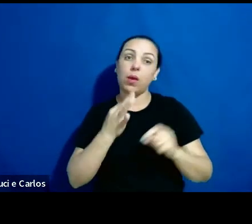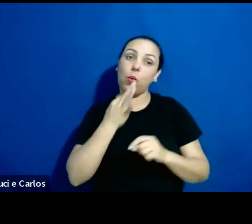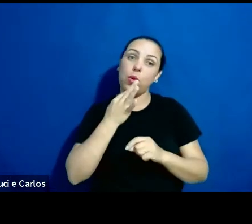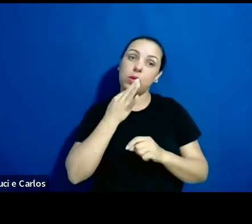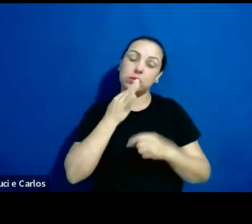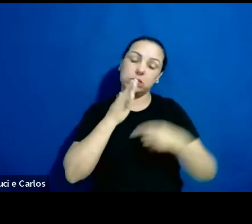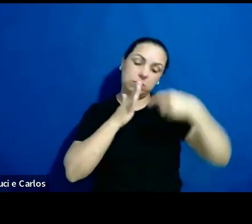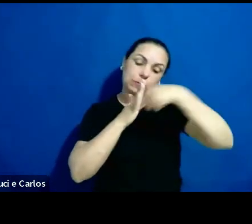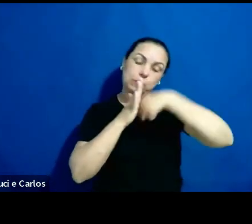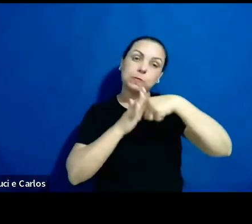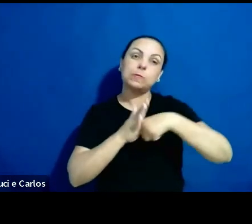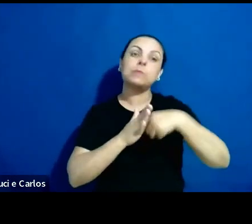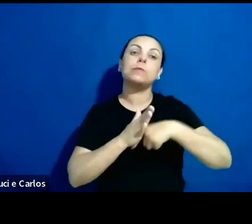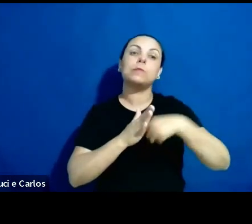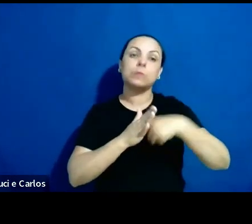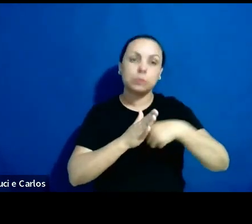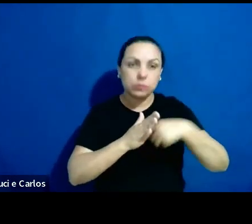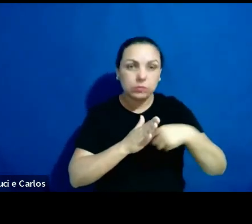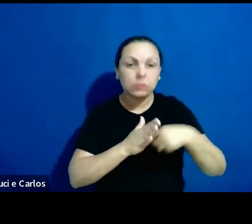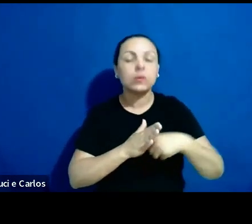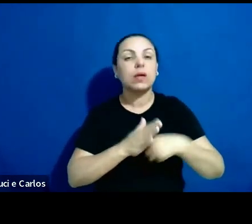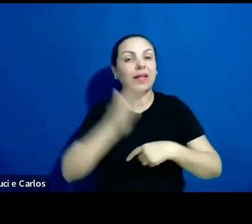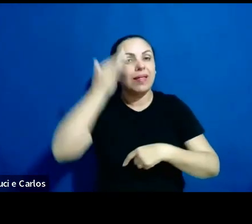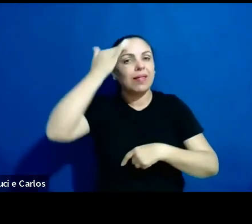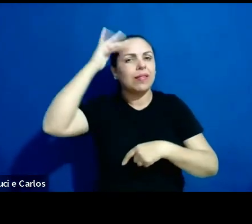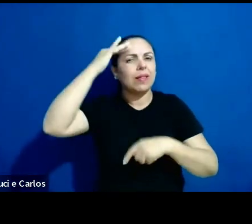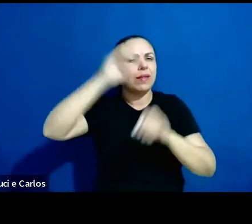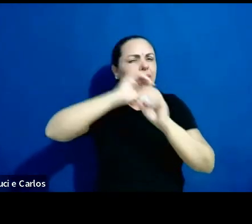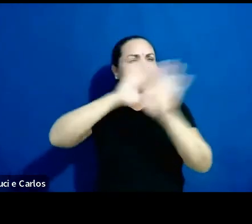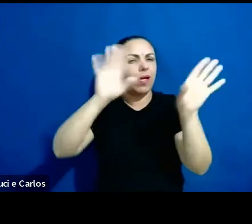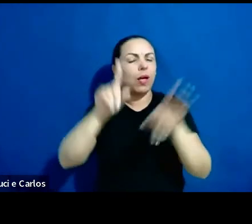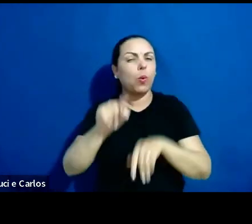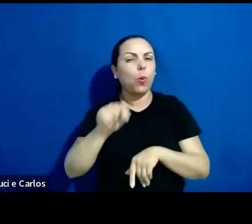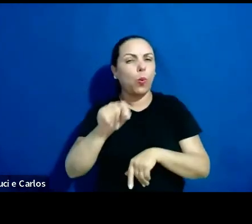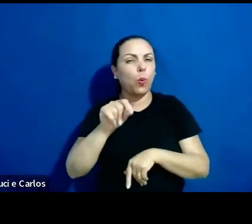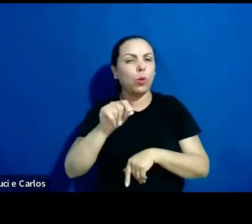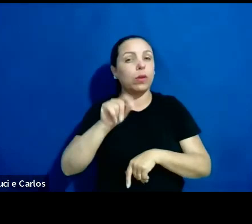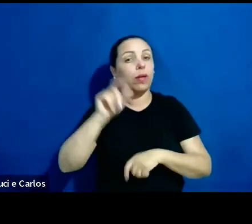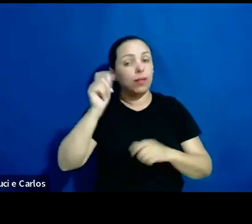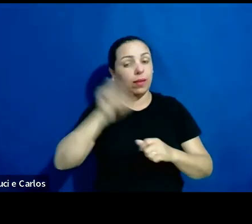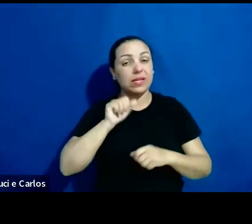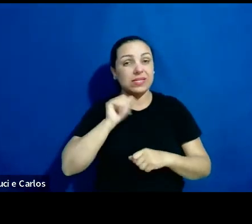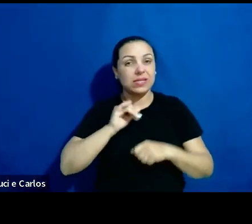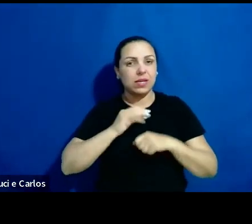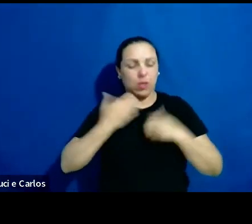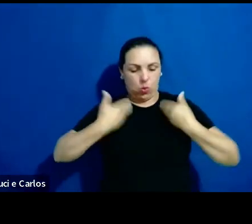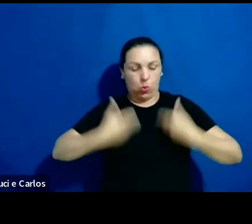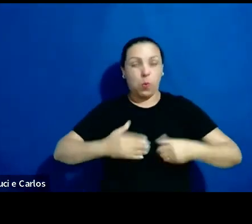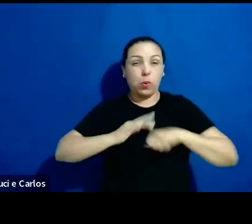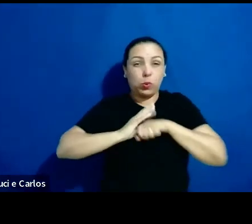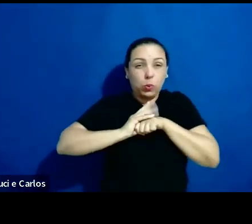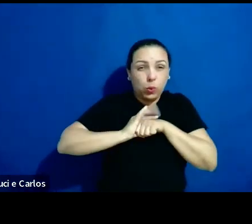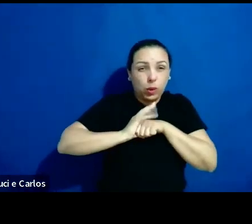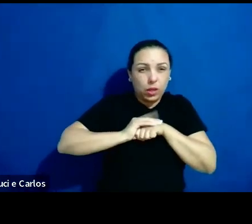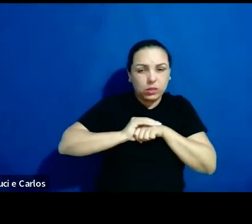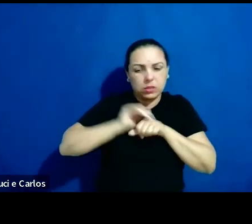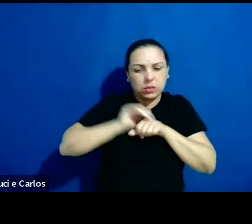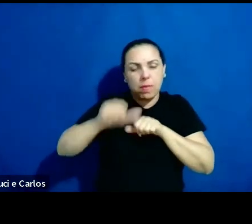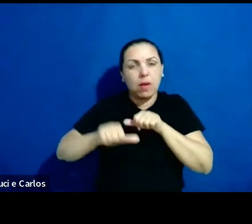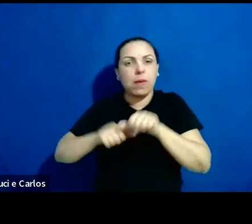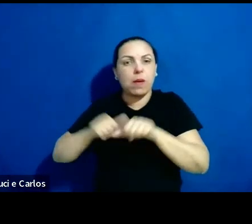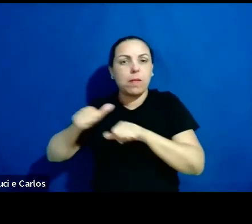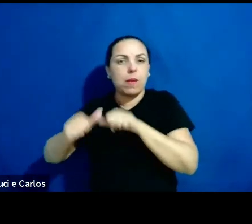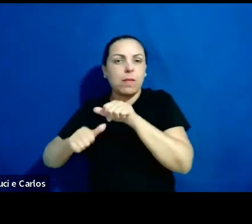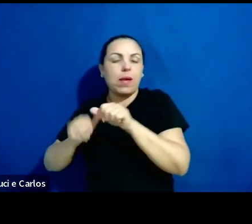coisa maravilhosa. E esse sistema de autocura que todos os nossos corpos possuem, eles